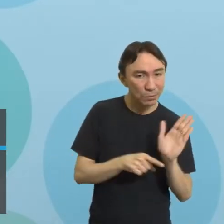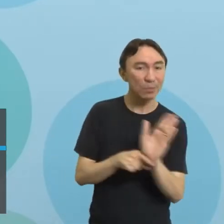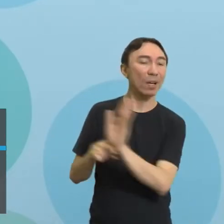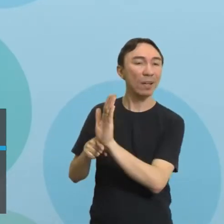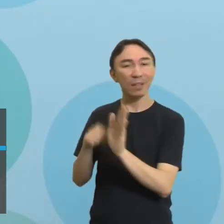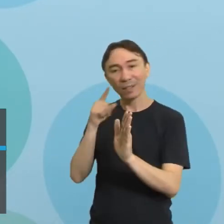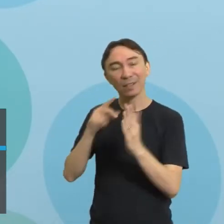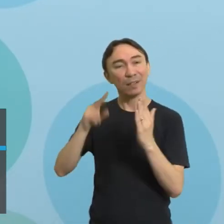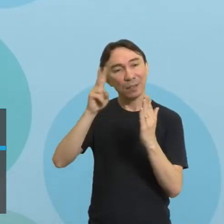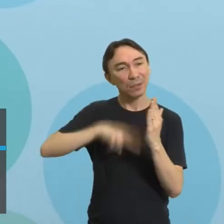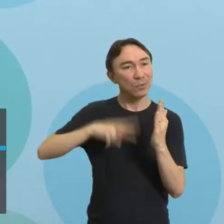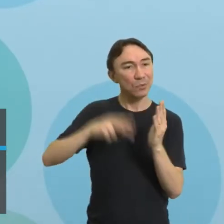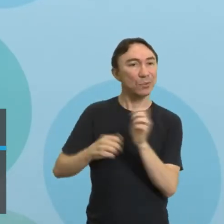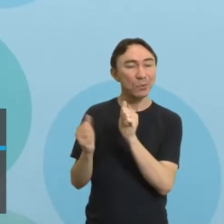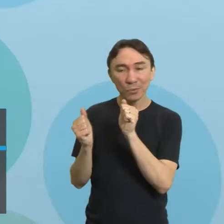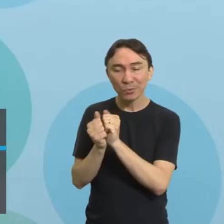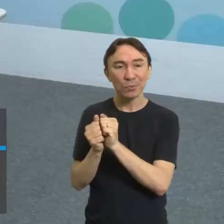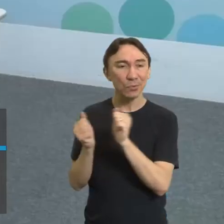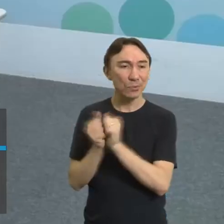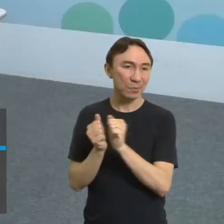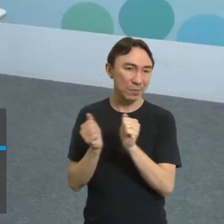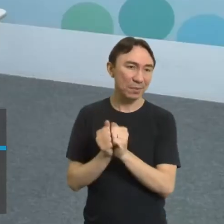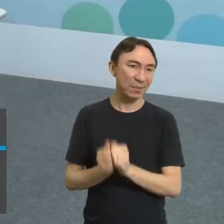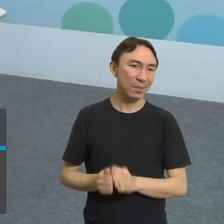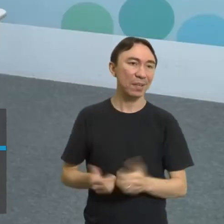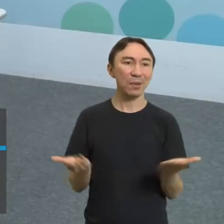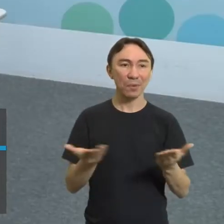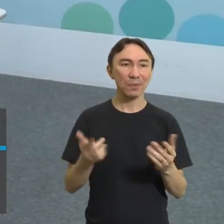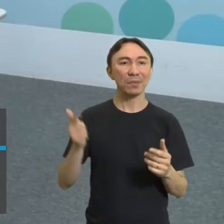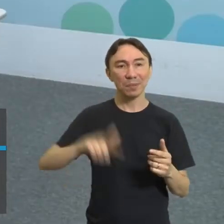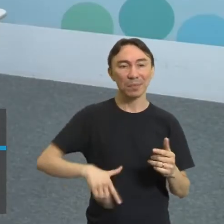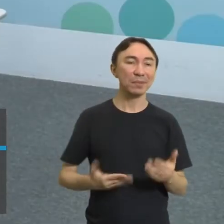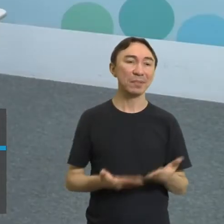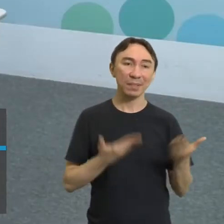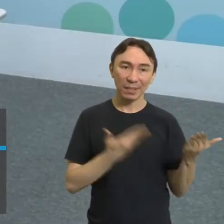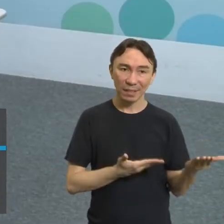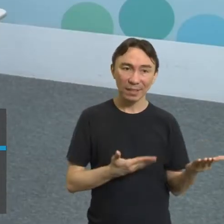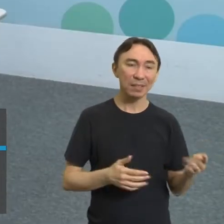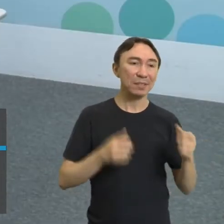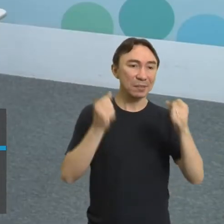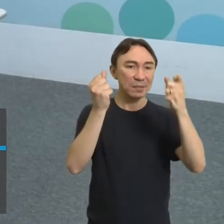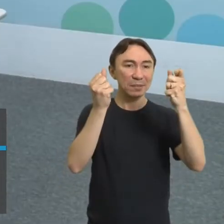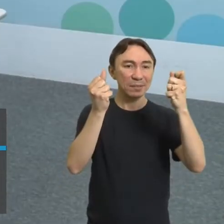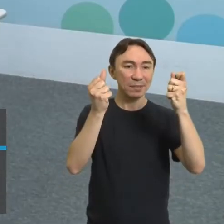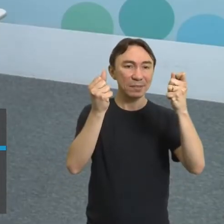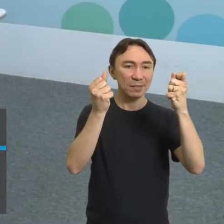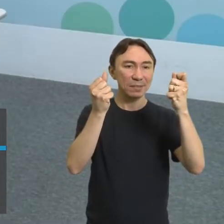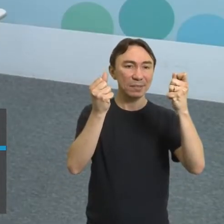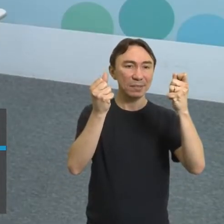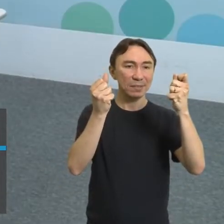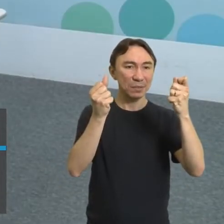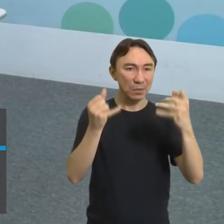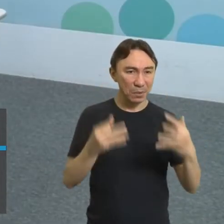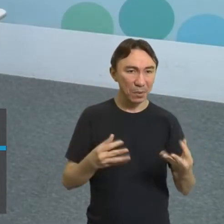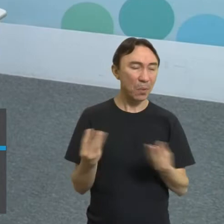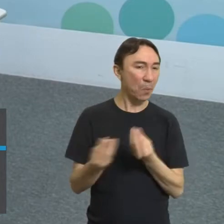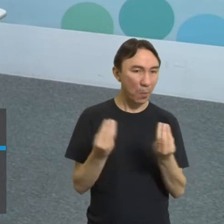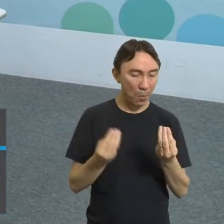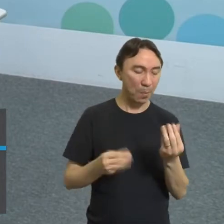Então, eu vou passar a palavra para a Lê de novo, para ela falar um pouquinho para a gente sobre a leitura